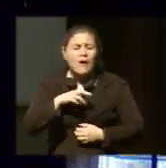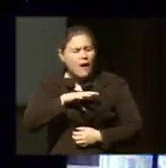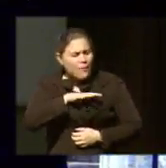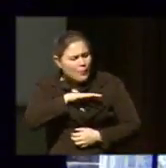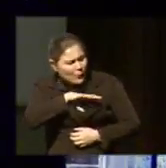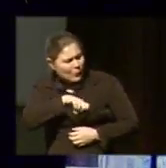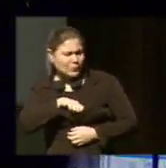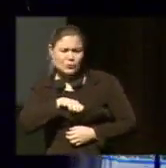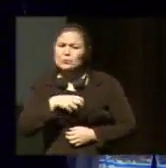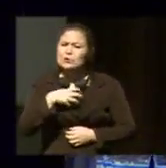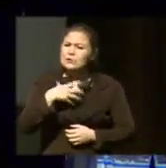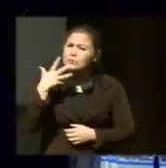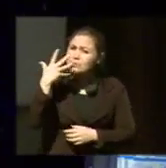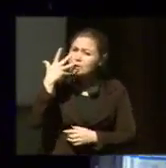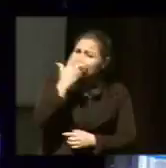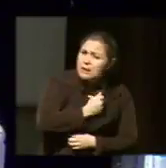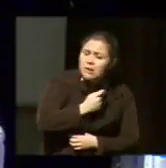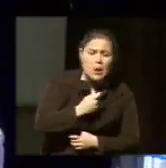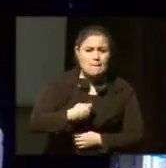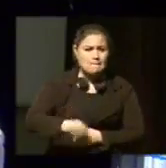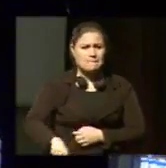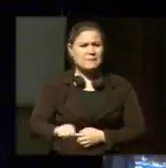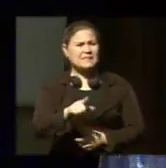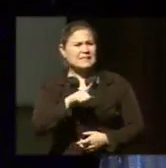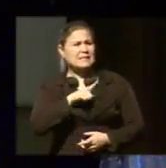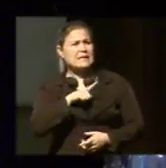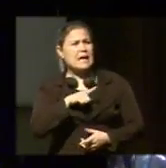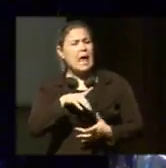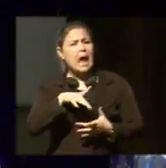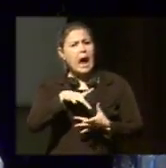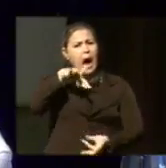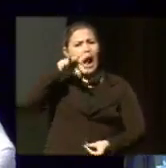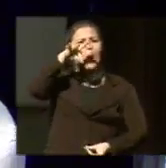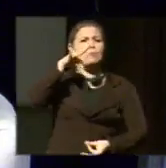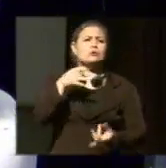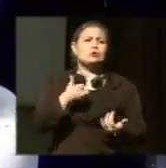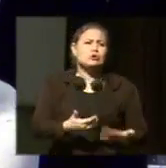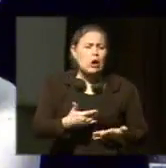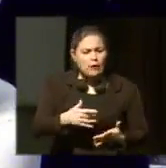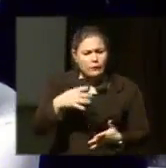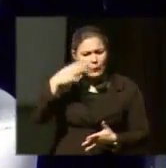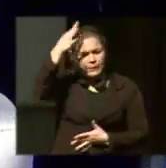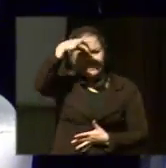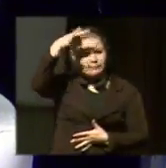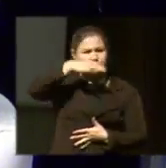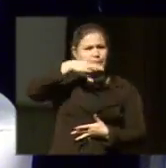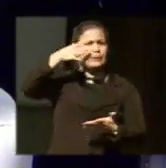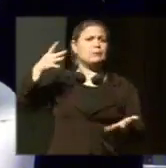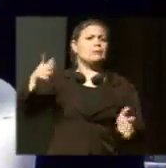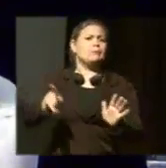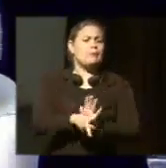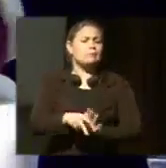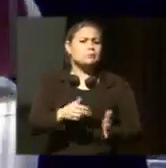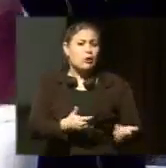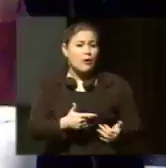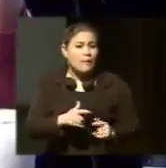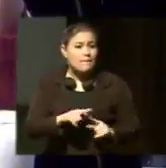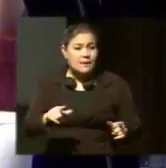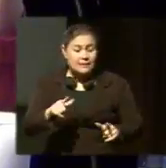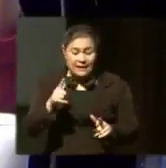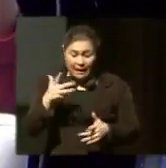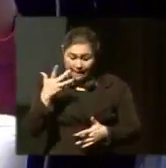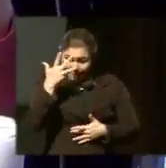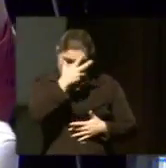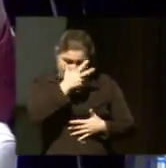bonito. Então, a gente não precisa ter alma de jovem ou espírito de jovem, porque eu acho que a beleza está justo nessa